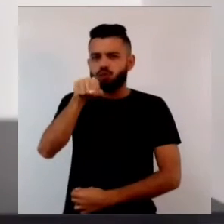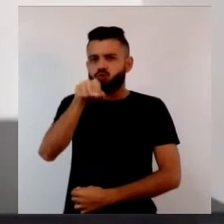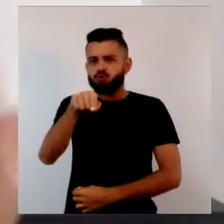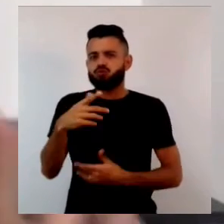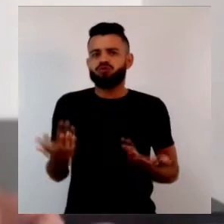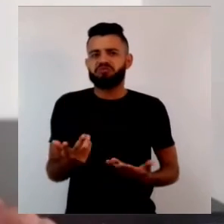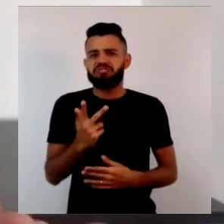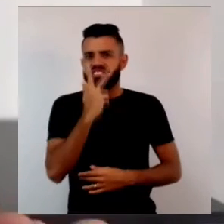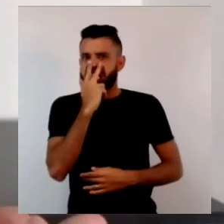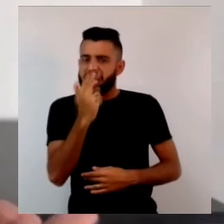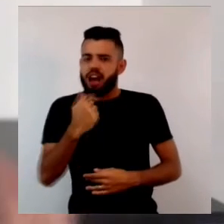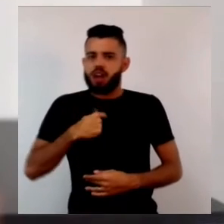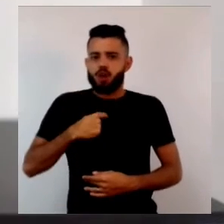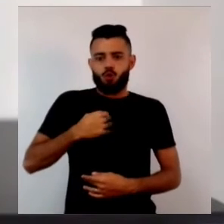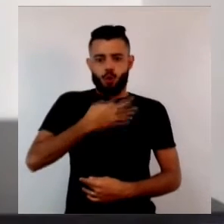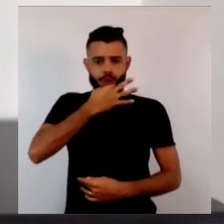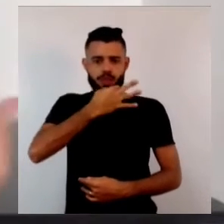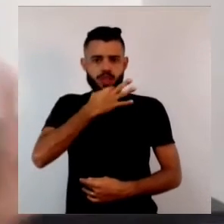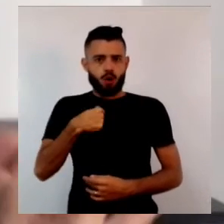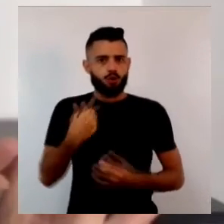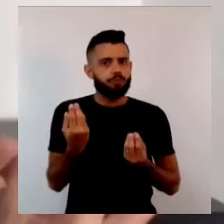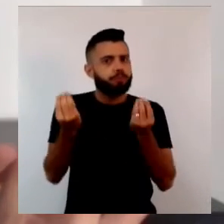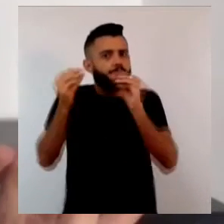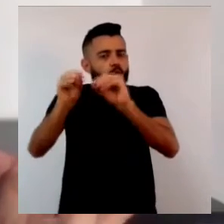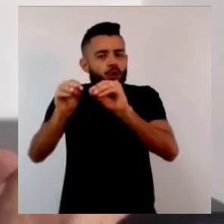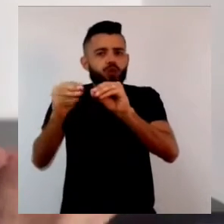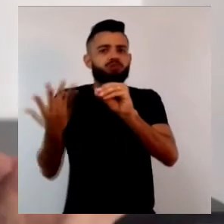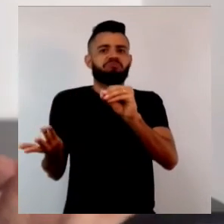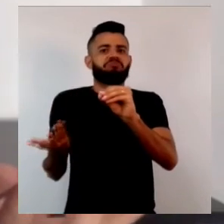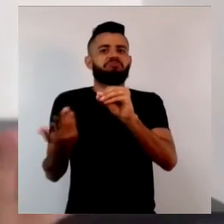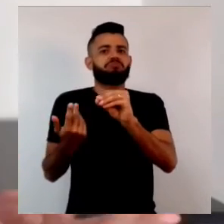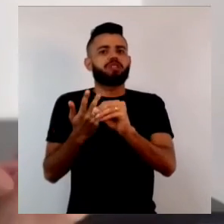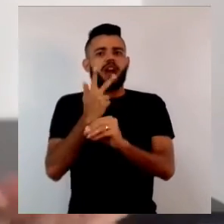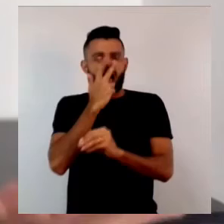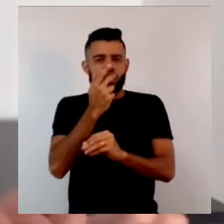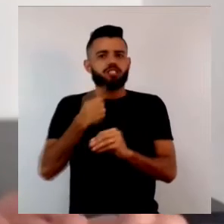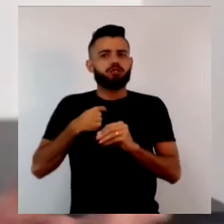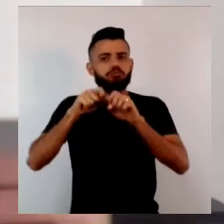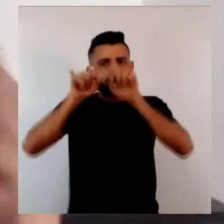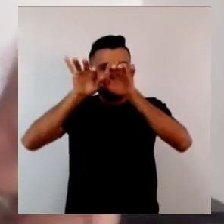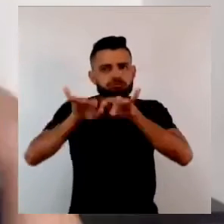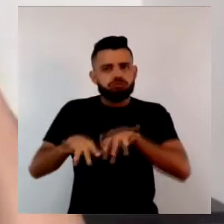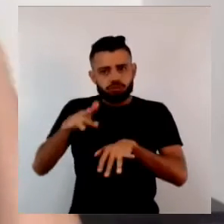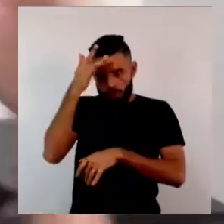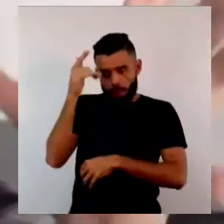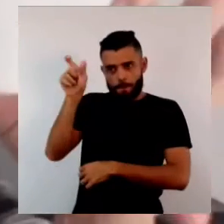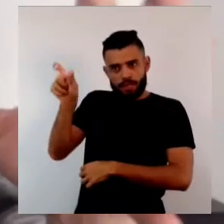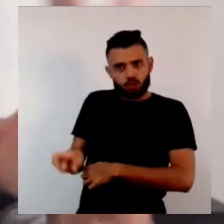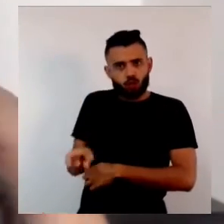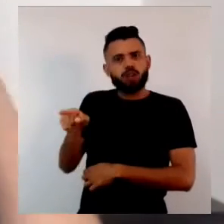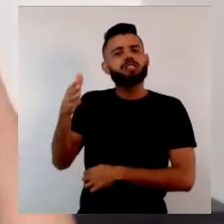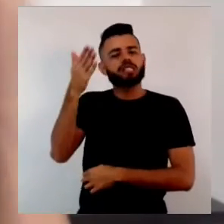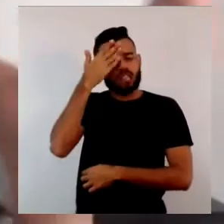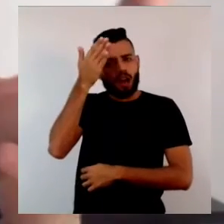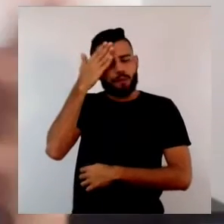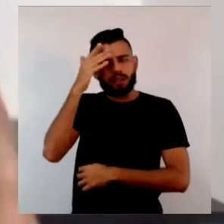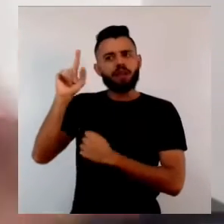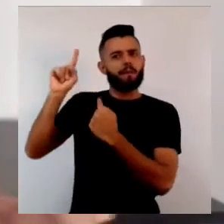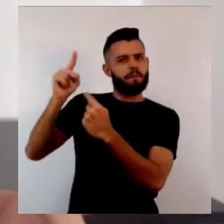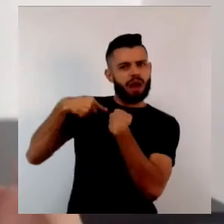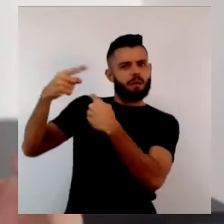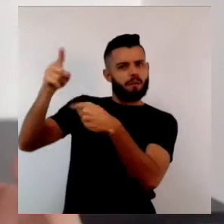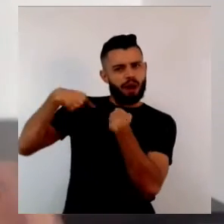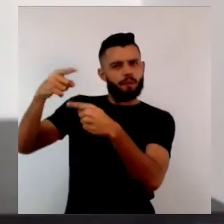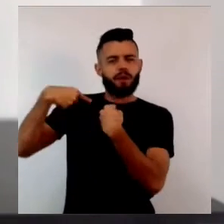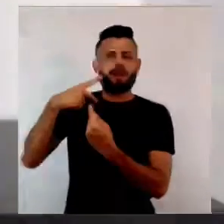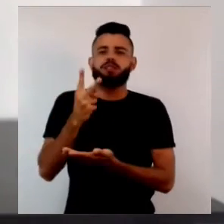nessa? Será que eu me manifesto? Será que a gente dá matéria sobre essa pessoa porque a gente sabe que vai vir ataque pesado sempre, invariavelmente, de